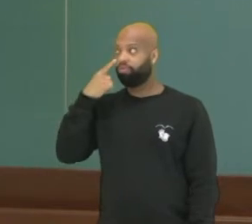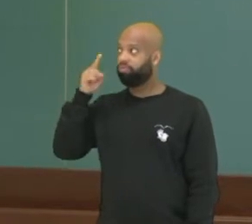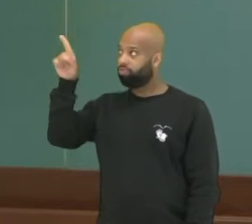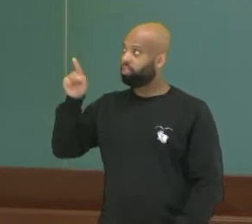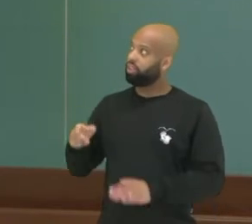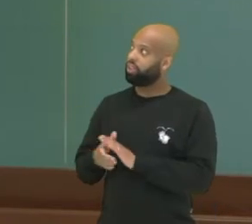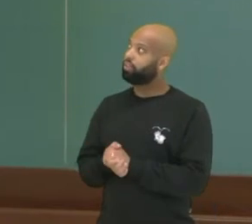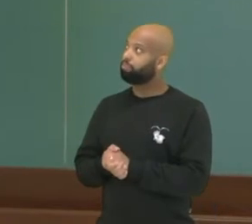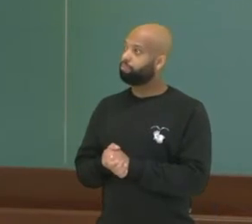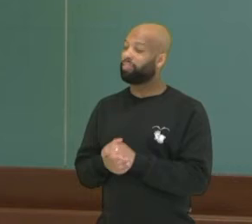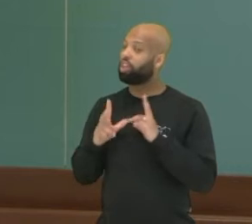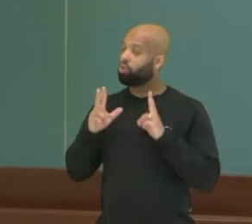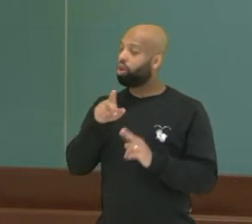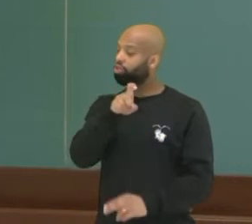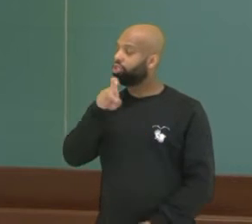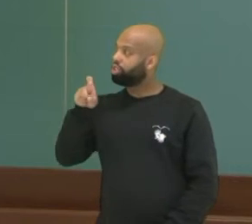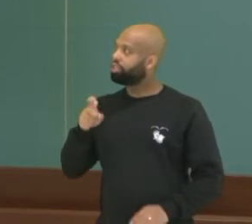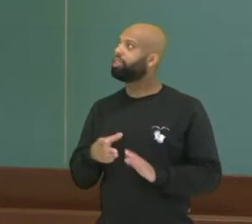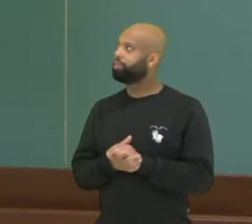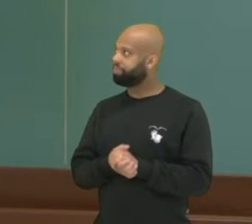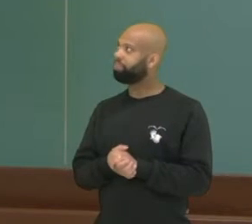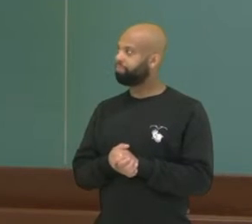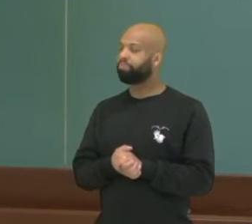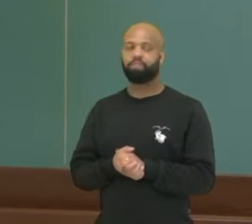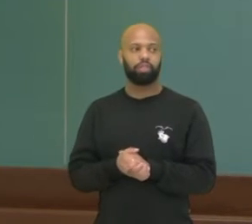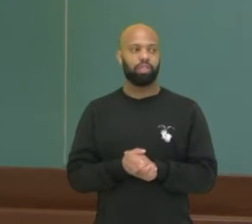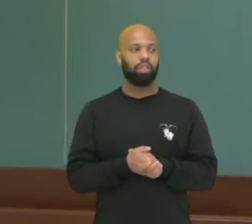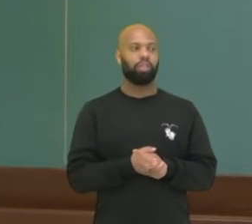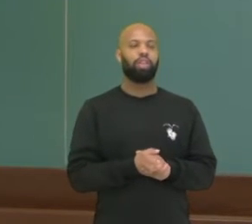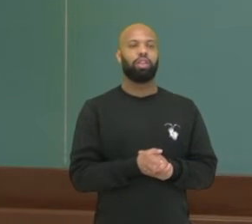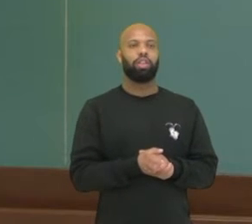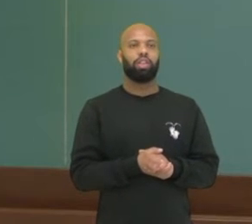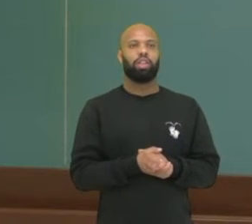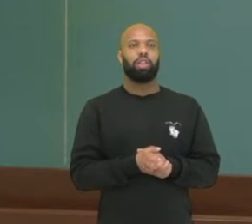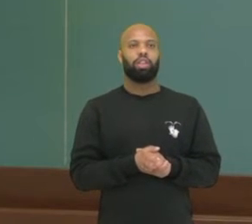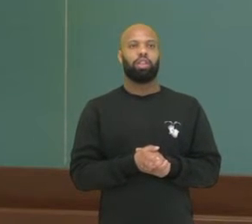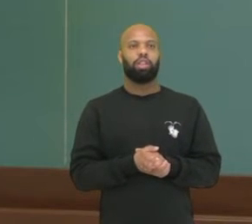serão idênticos, denominados X.